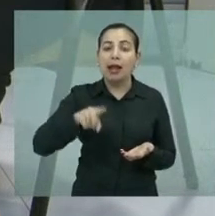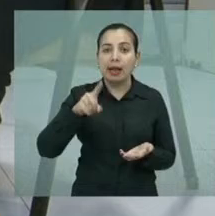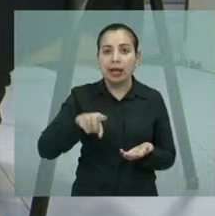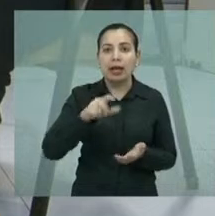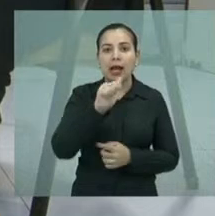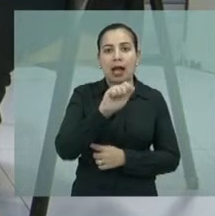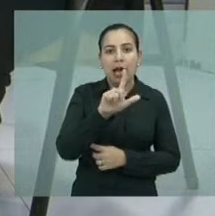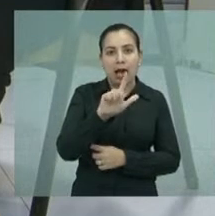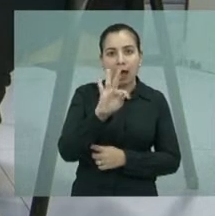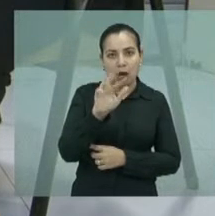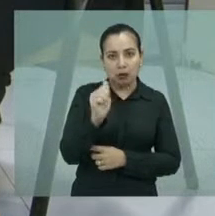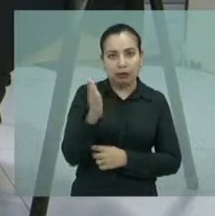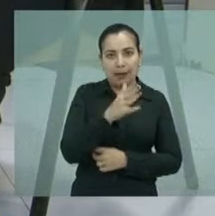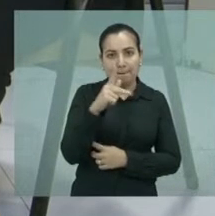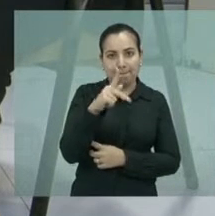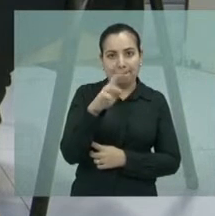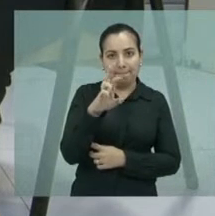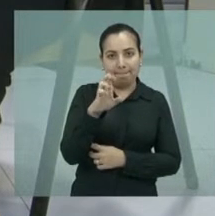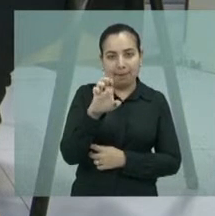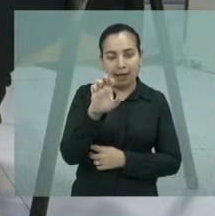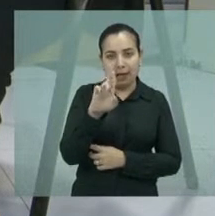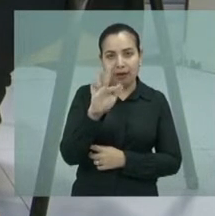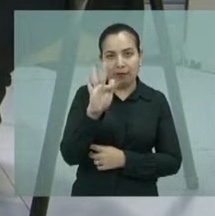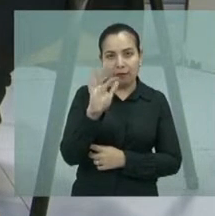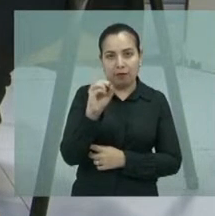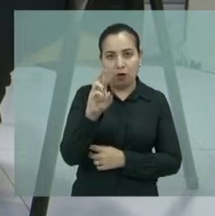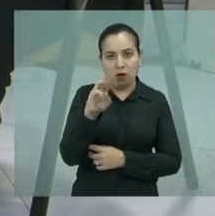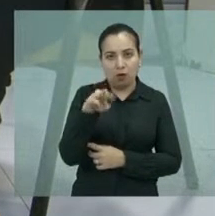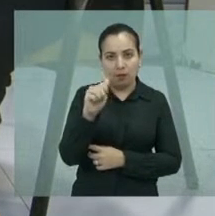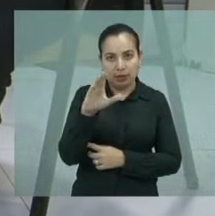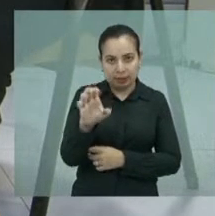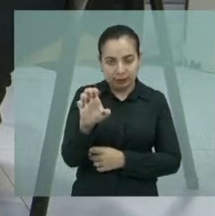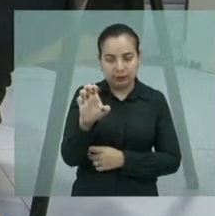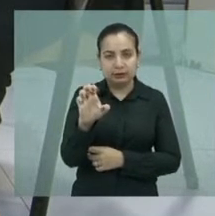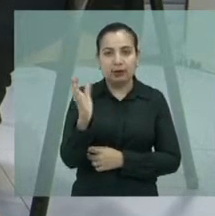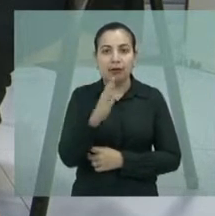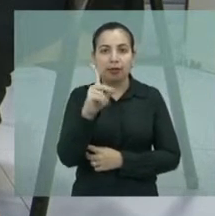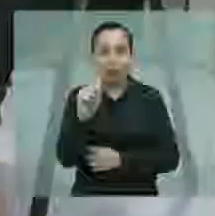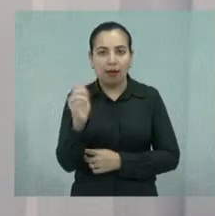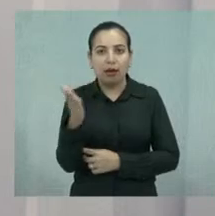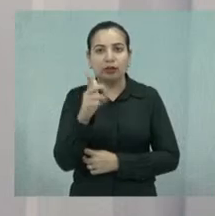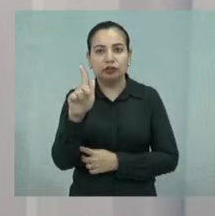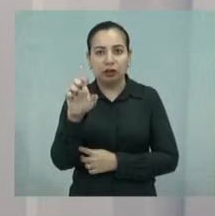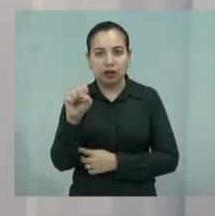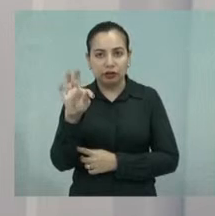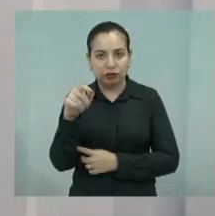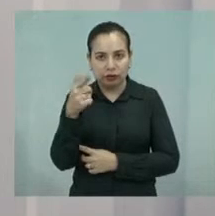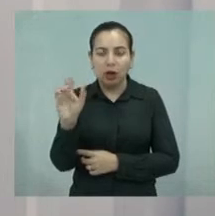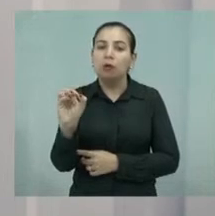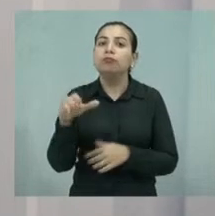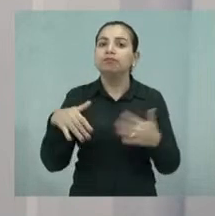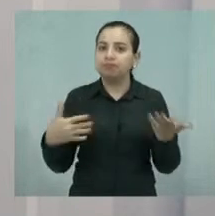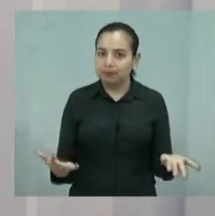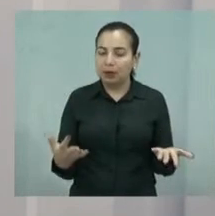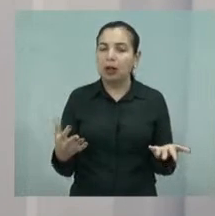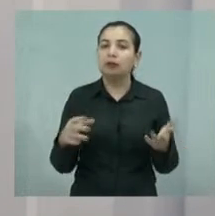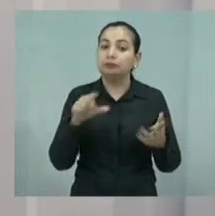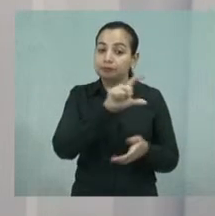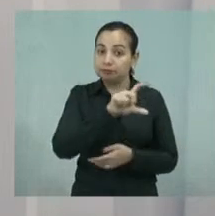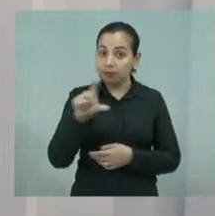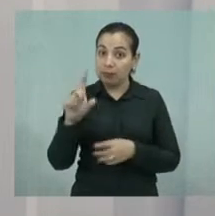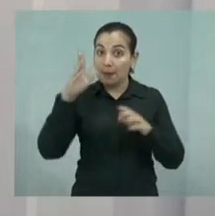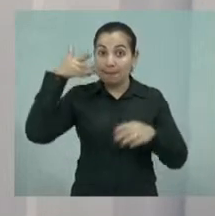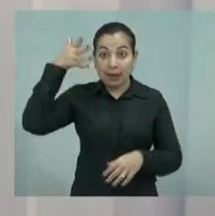na gestão. Quer dizer, até na gestão tem que ter uma alta performance. Isso, essa palestra de alta performance na gestão é a palestra